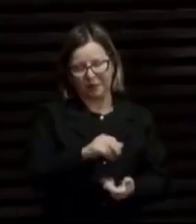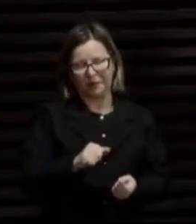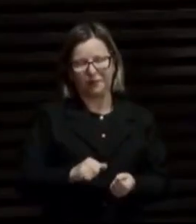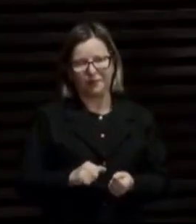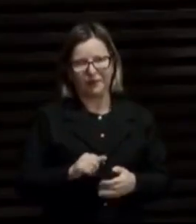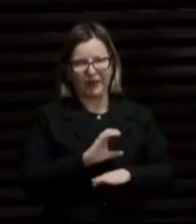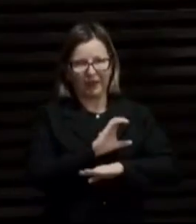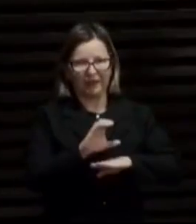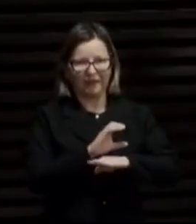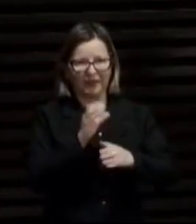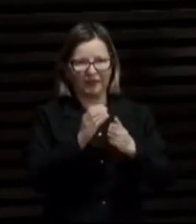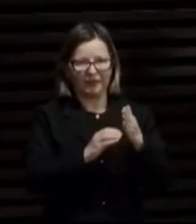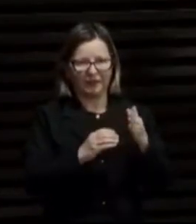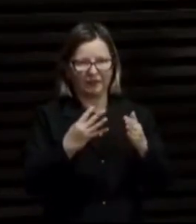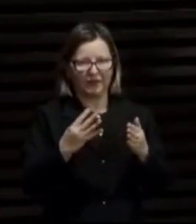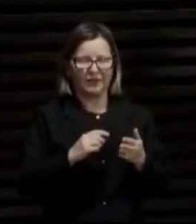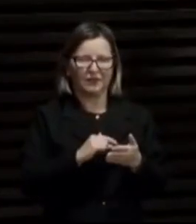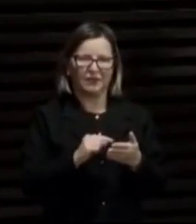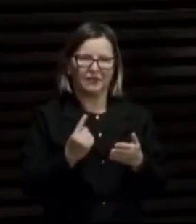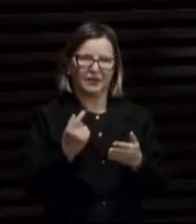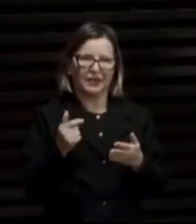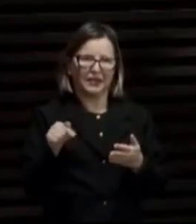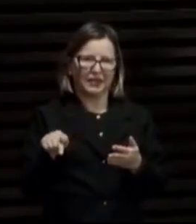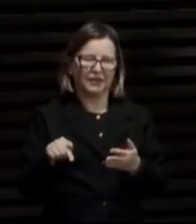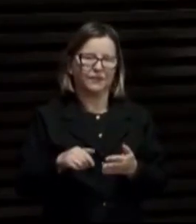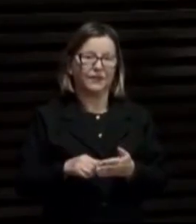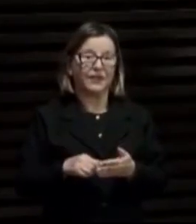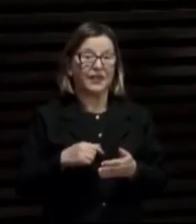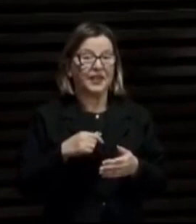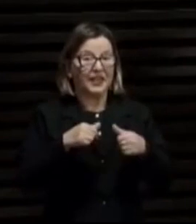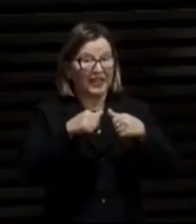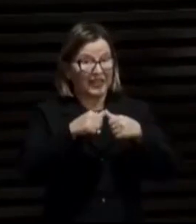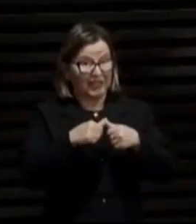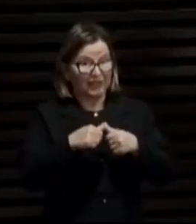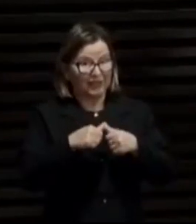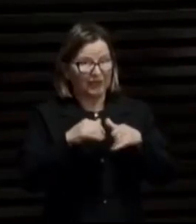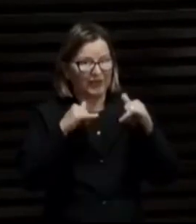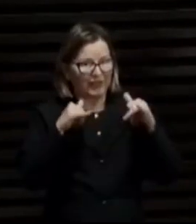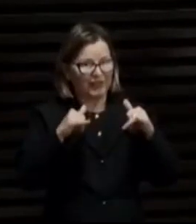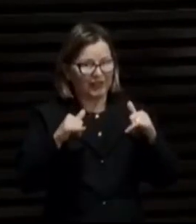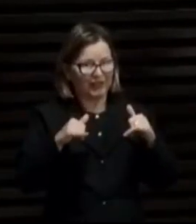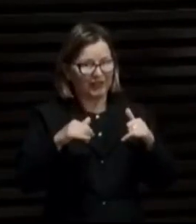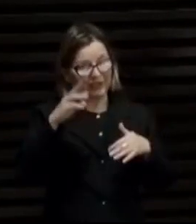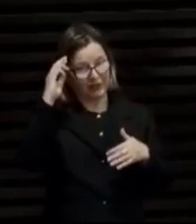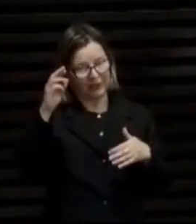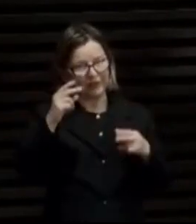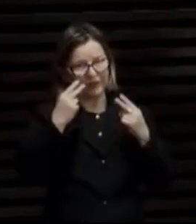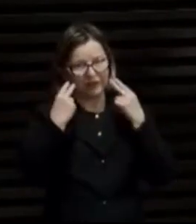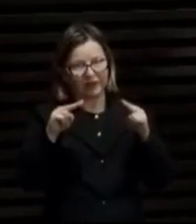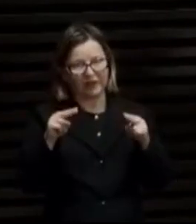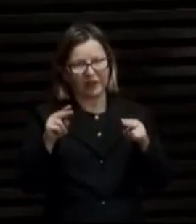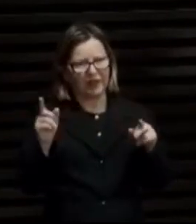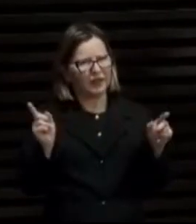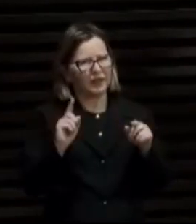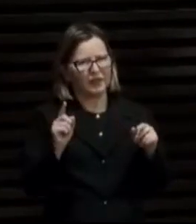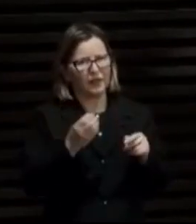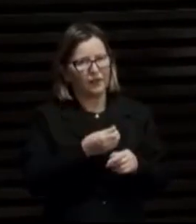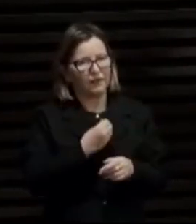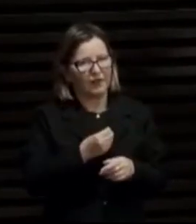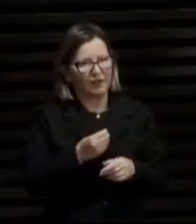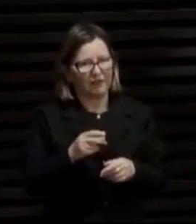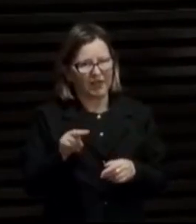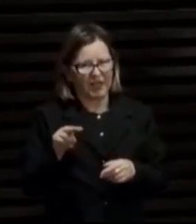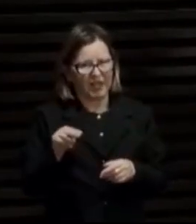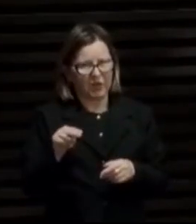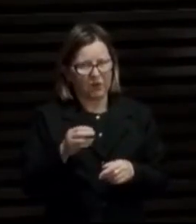junto? Isto, portanto, digo e no Senhor testifico, que não mais andeis como também